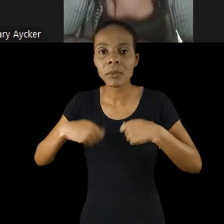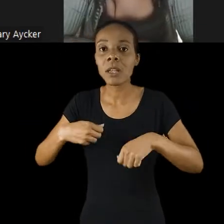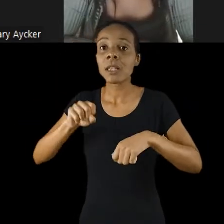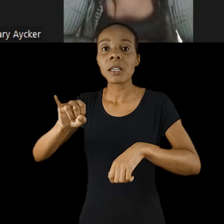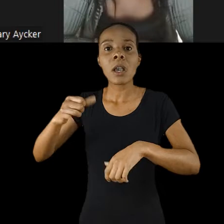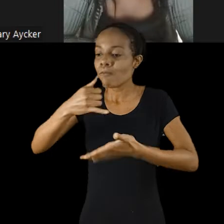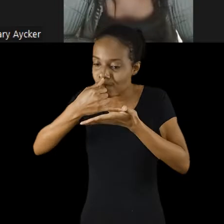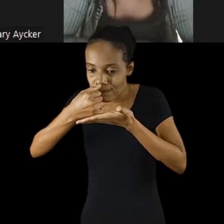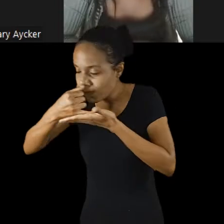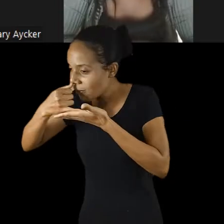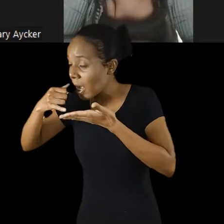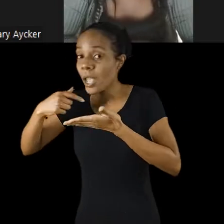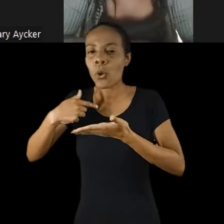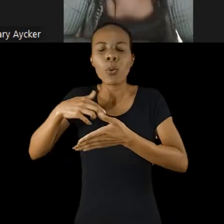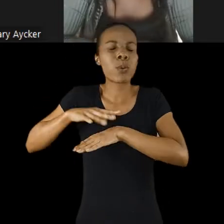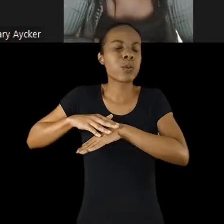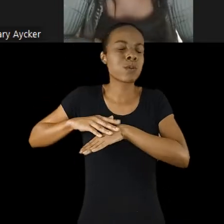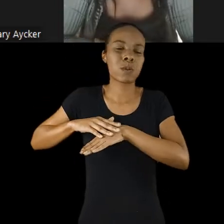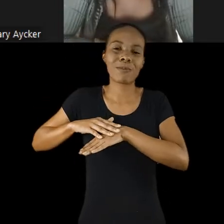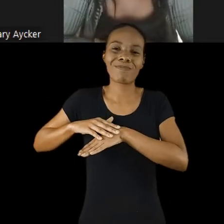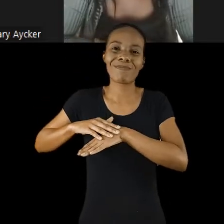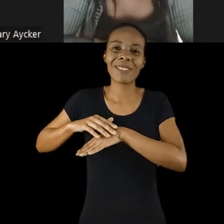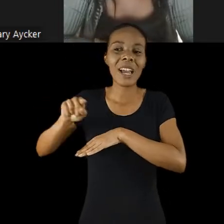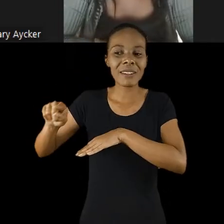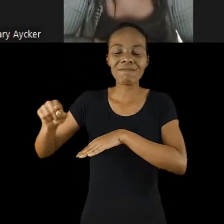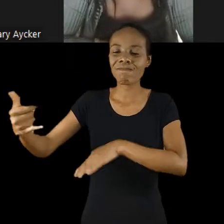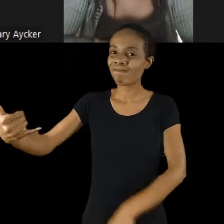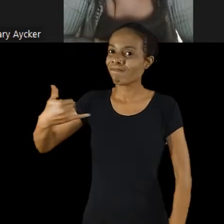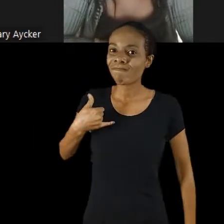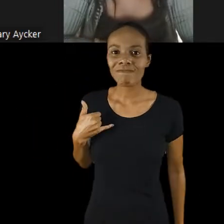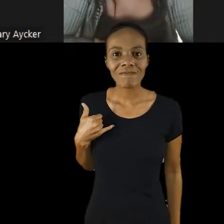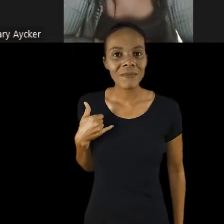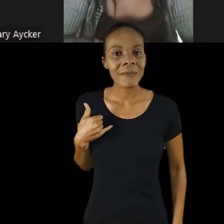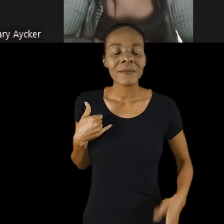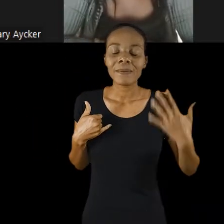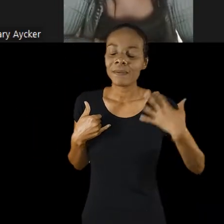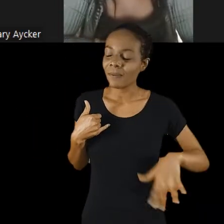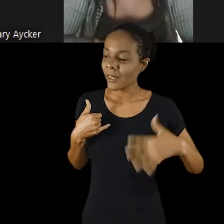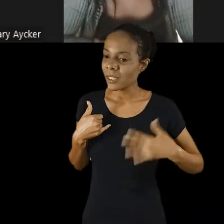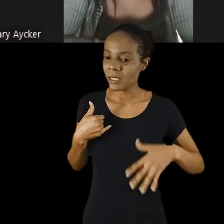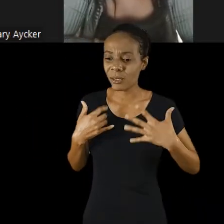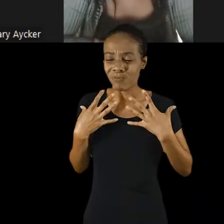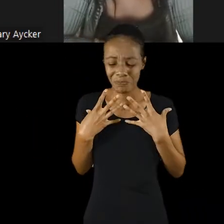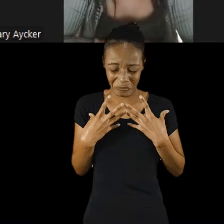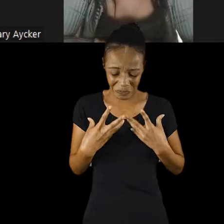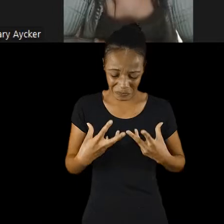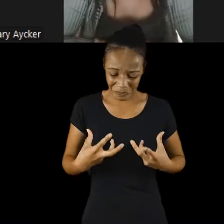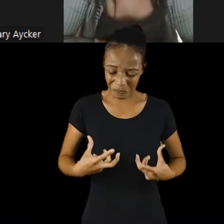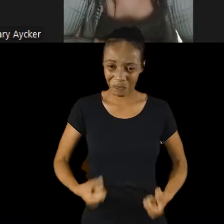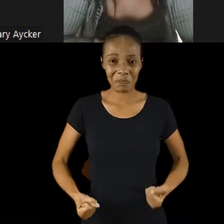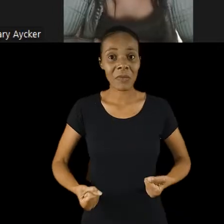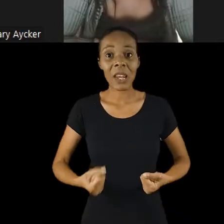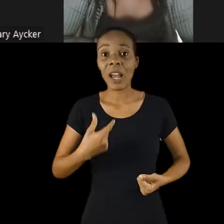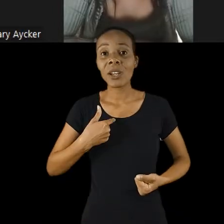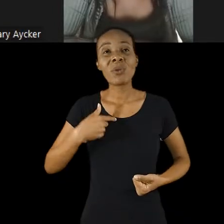dia, eu fiquei extremamente embargada, destruída, assim, porque eu comecei a entender quantas